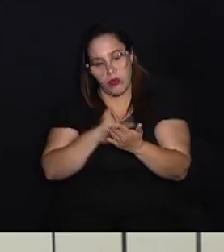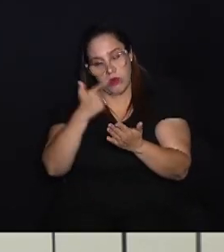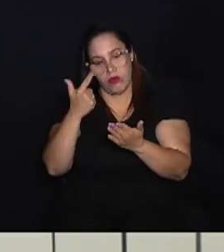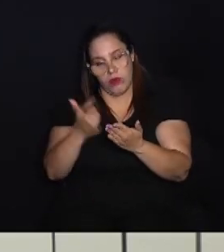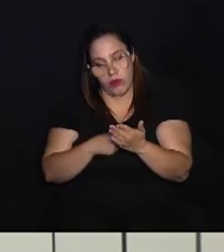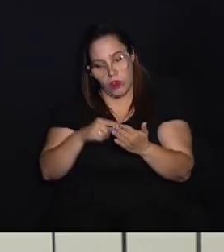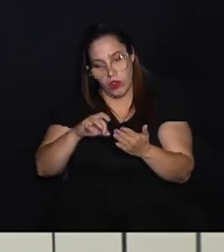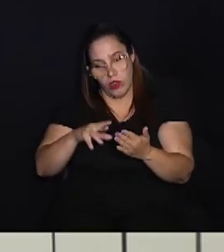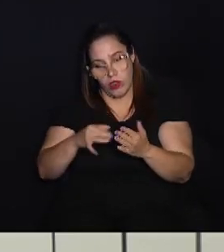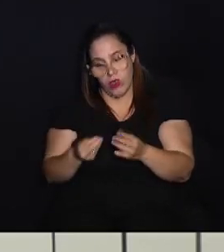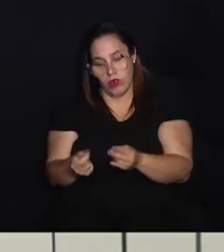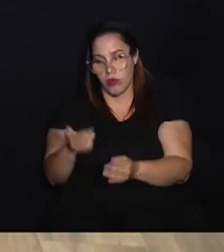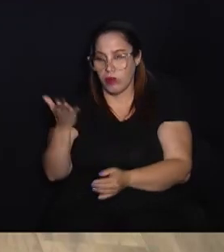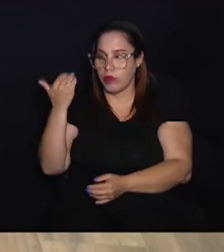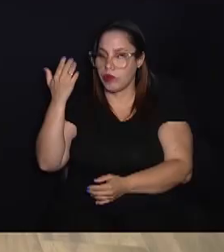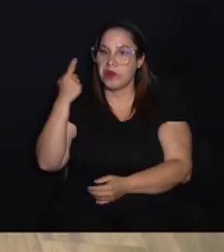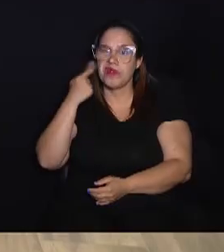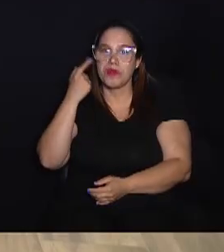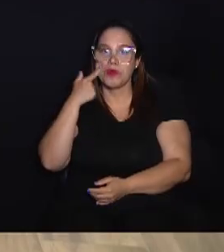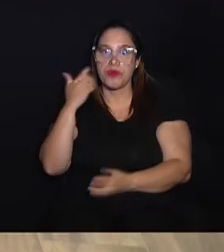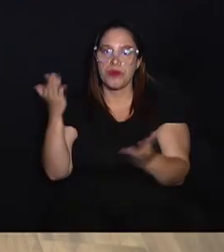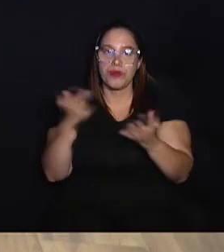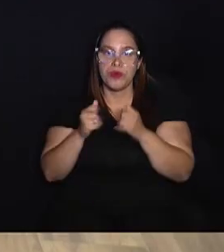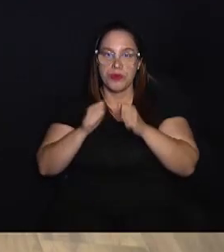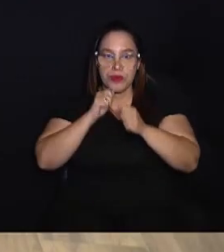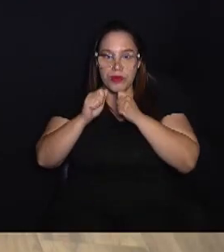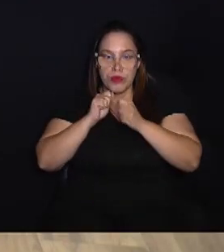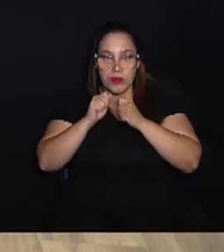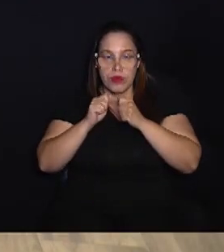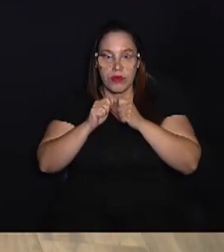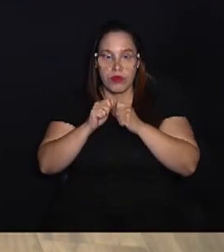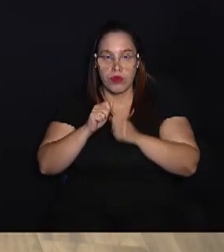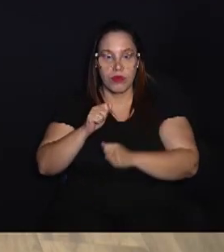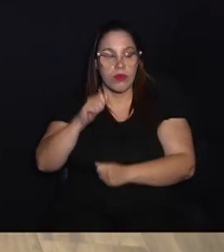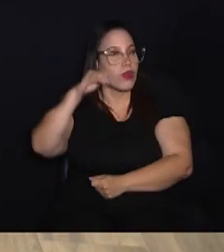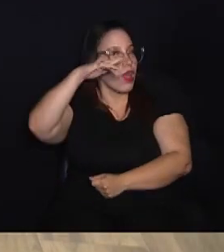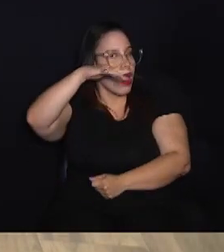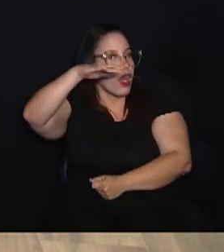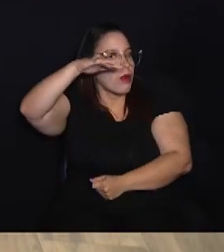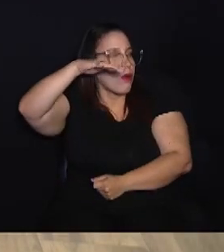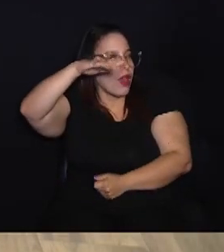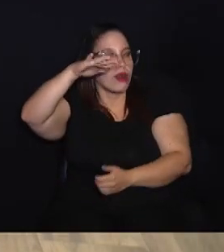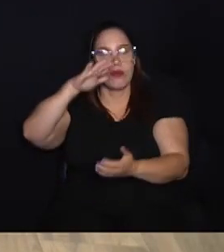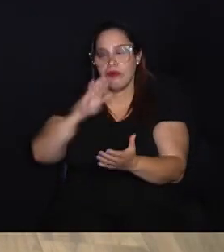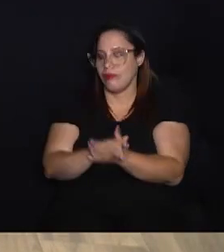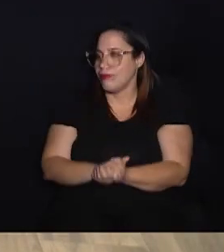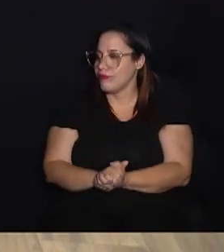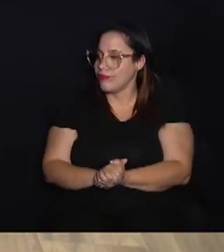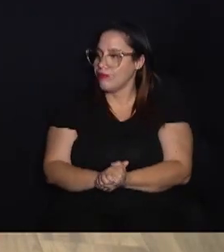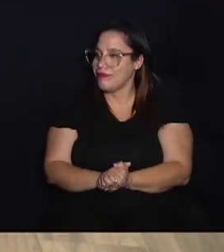folhetos antigos. Confira tudo isso na reportagem de Ana Paula Meneghetti.